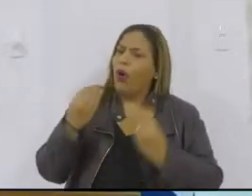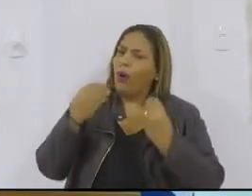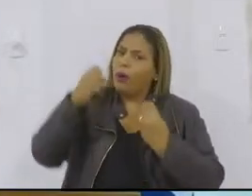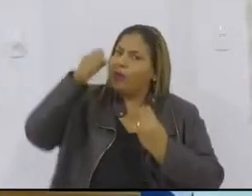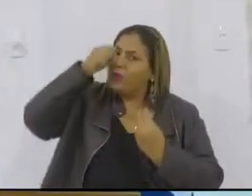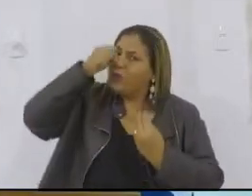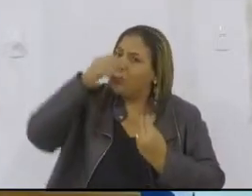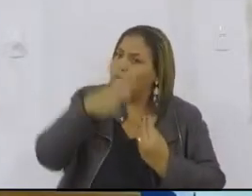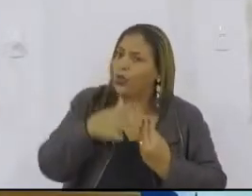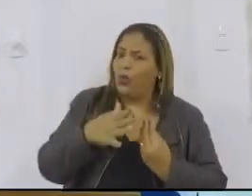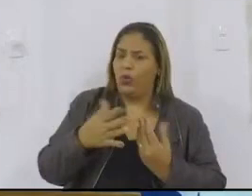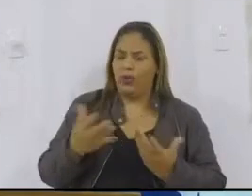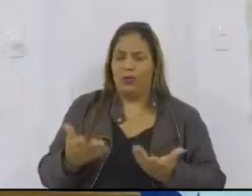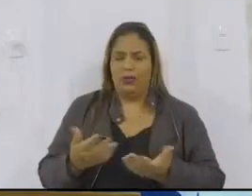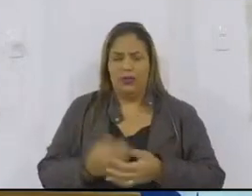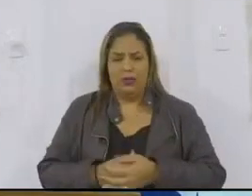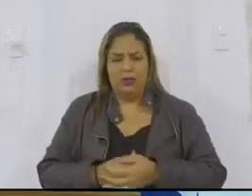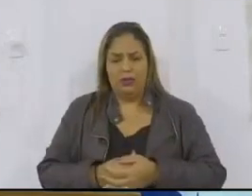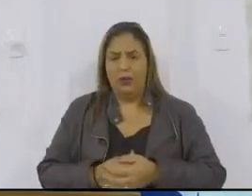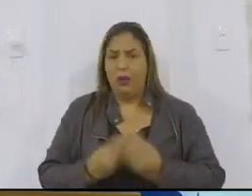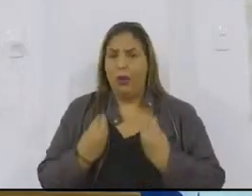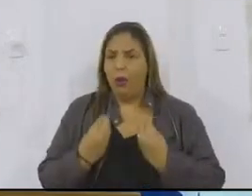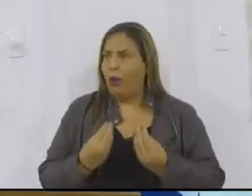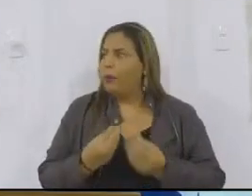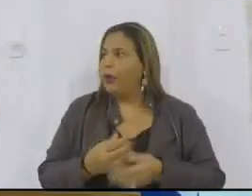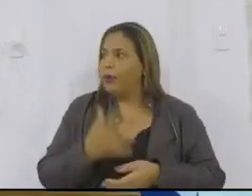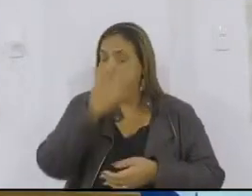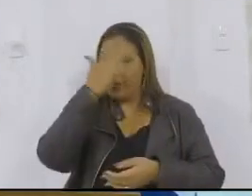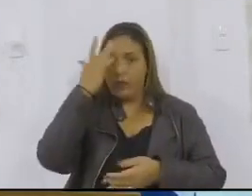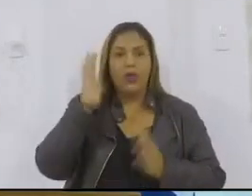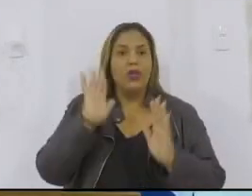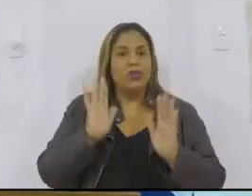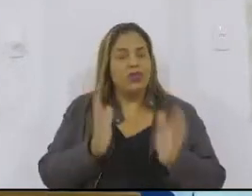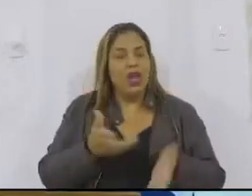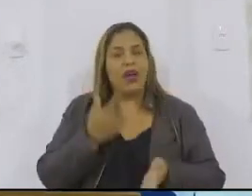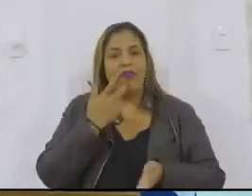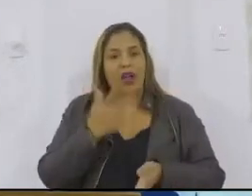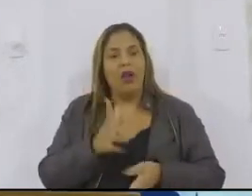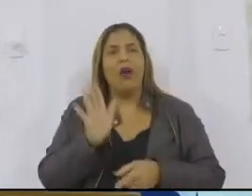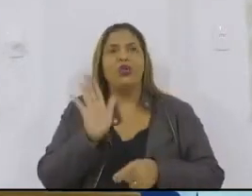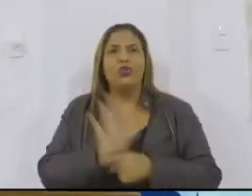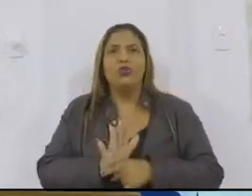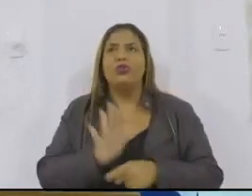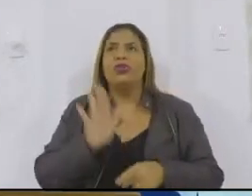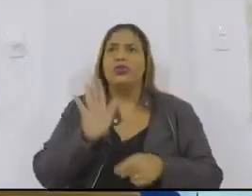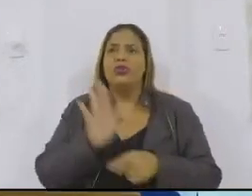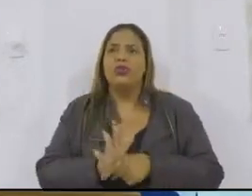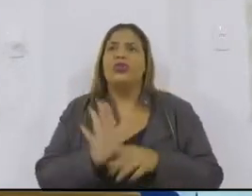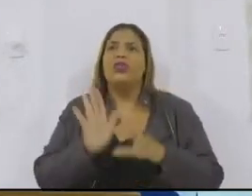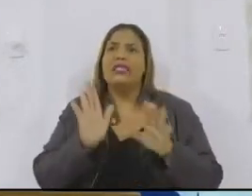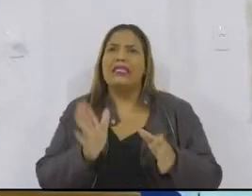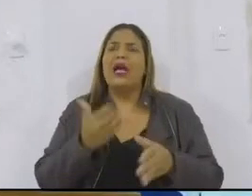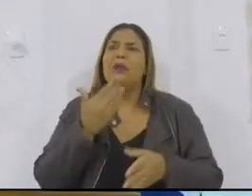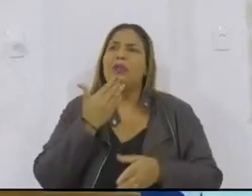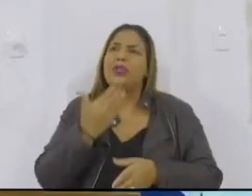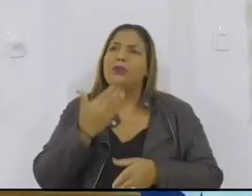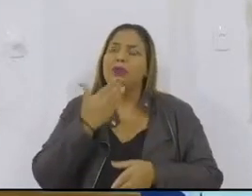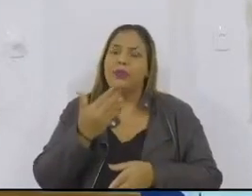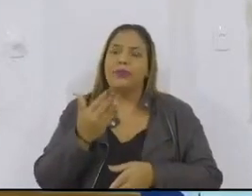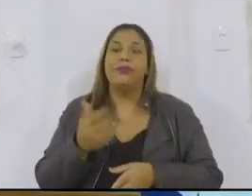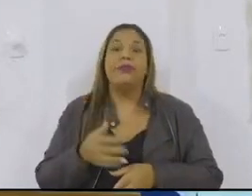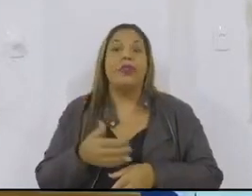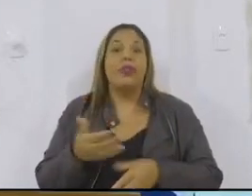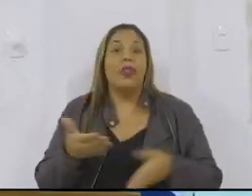absurdo, vamos ver o que pode. Aí a pessoa falou que já estava procurando ajuda e não estava conseguindo. Na mesma hora, peguei